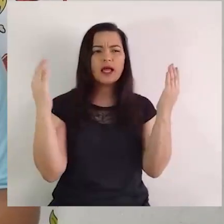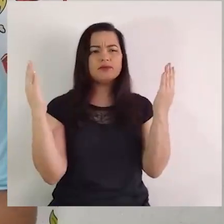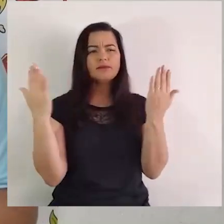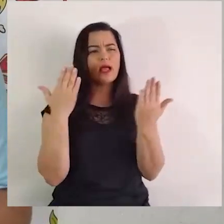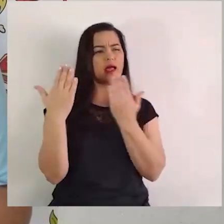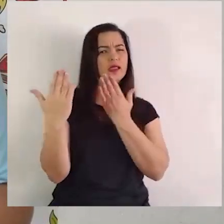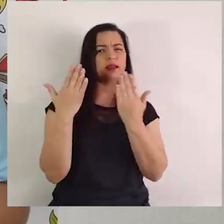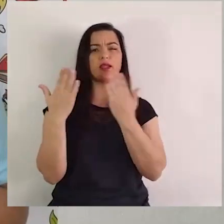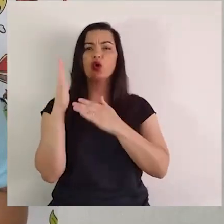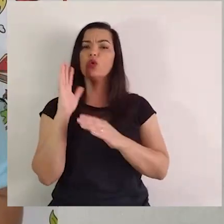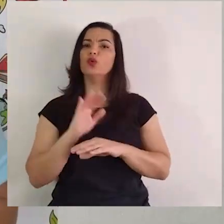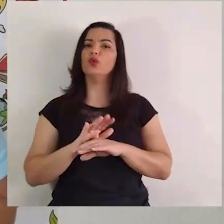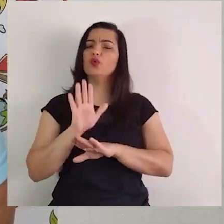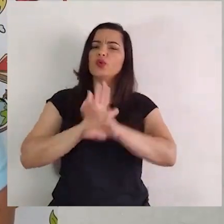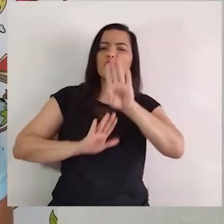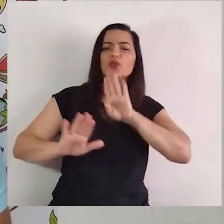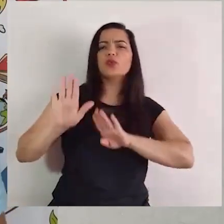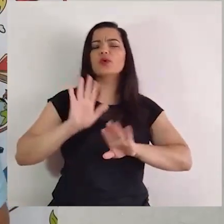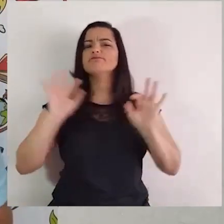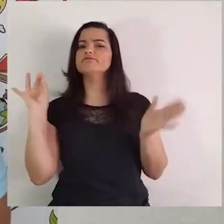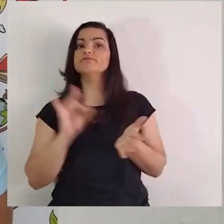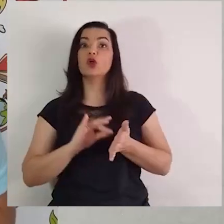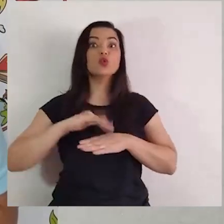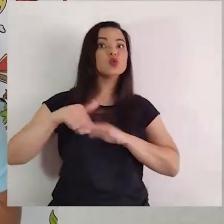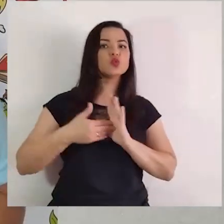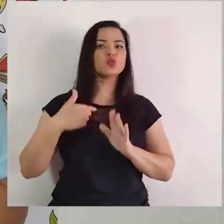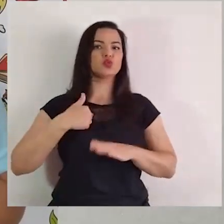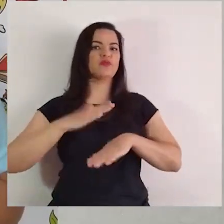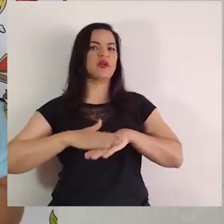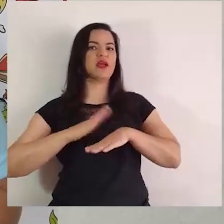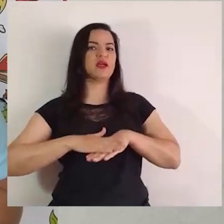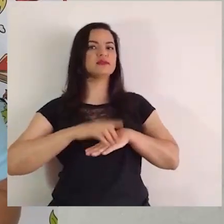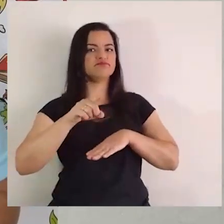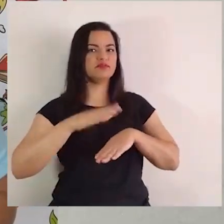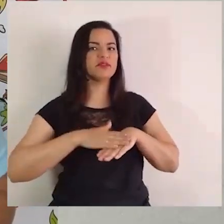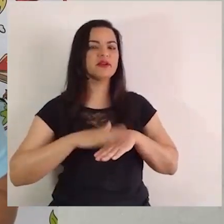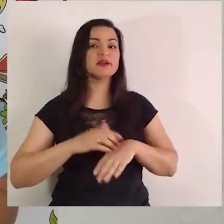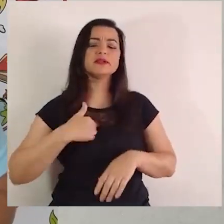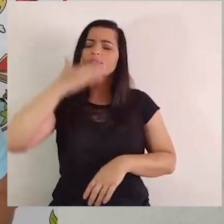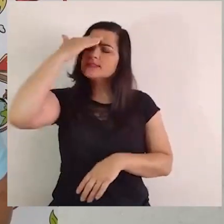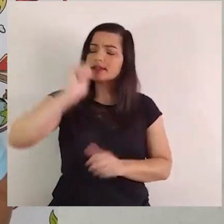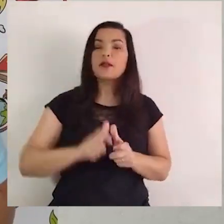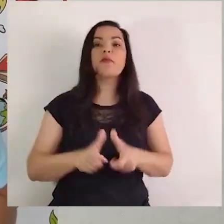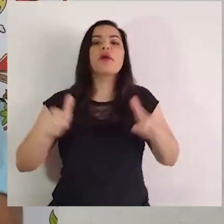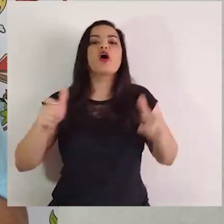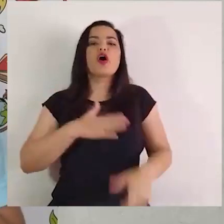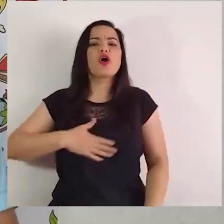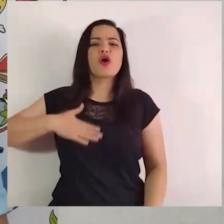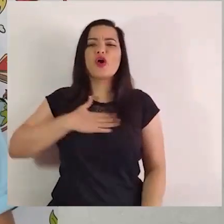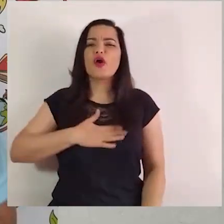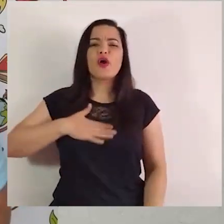com muito cuidado tudo que nós fazemos. Eu sei que a maioria de vocês